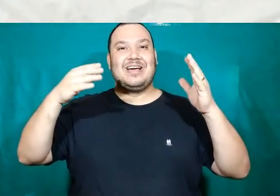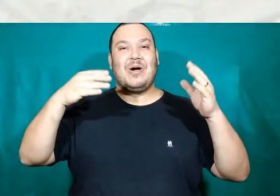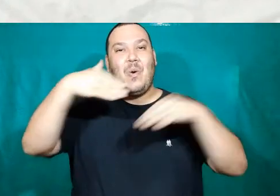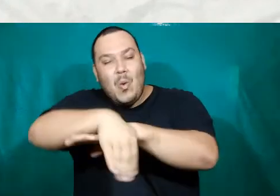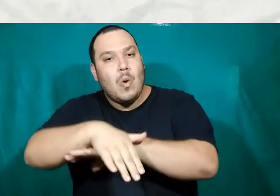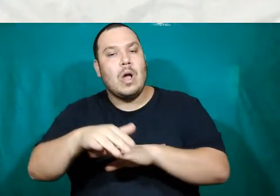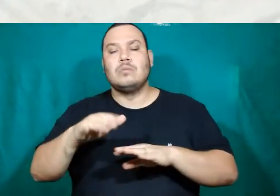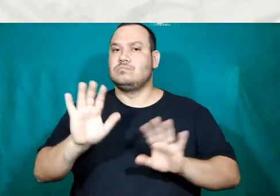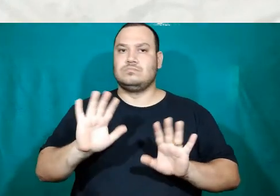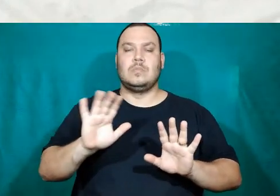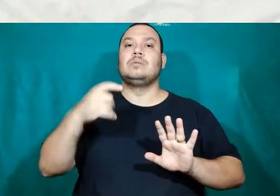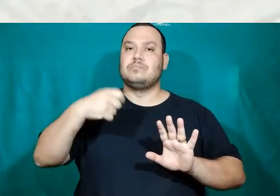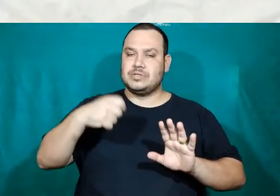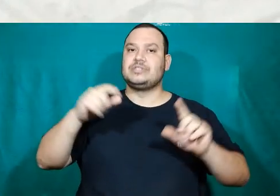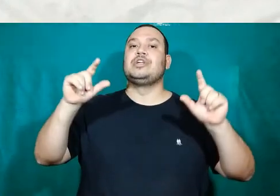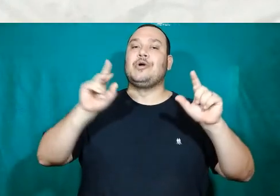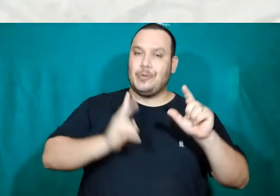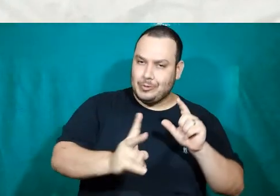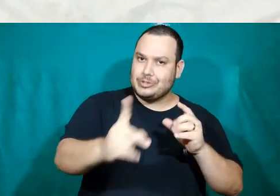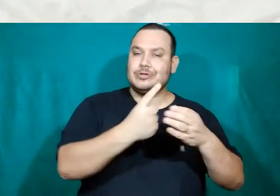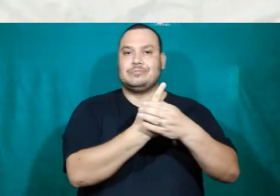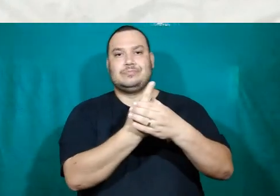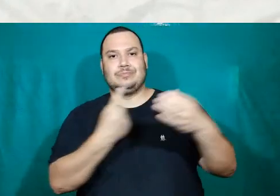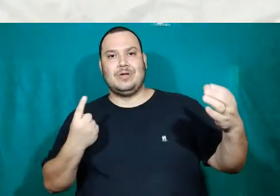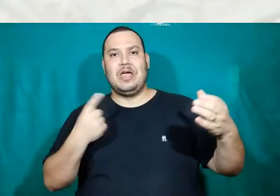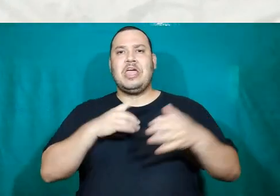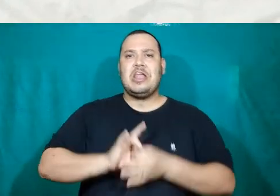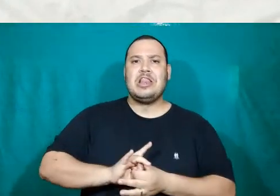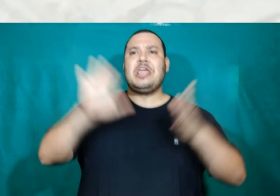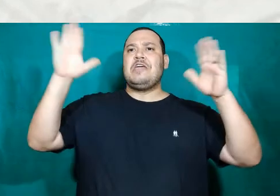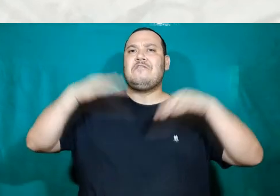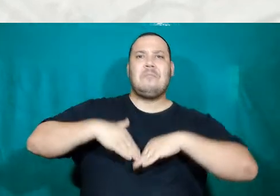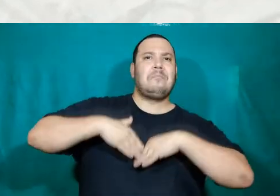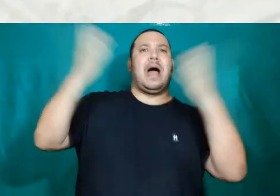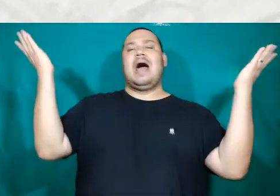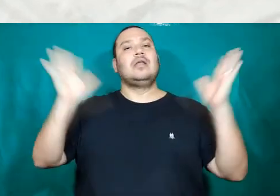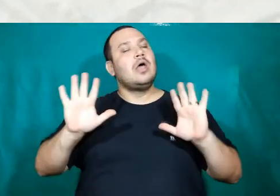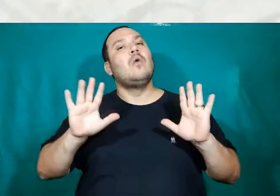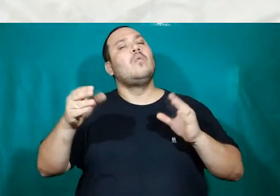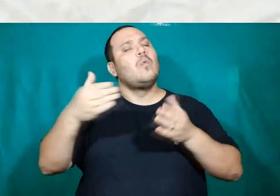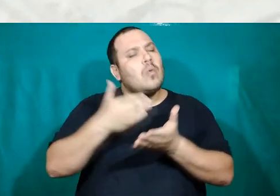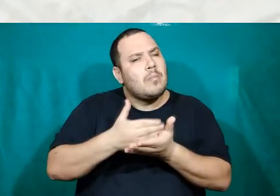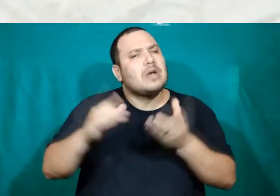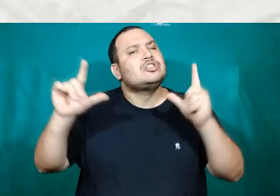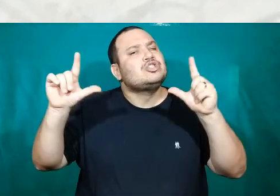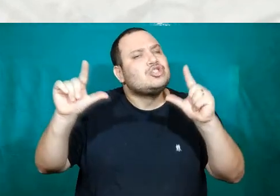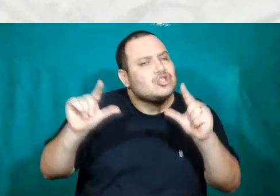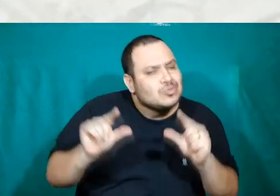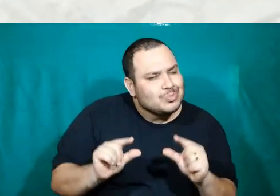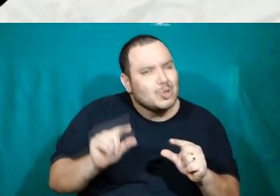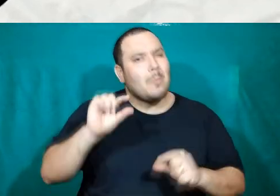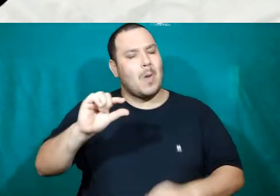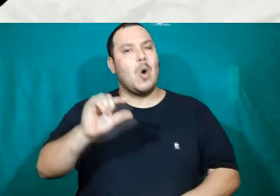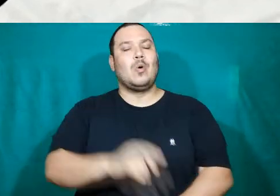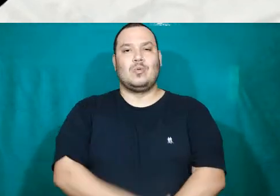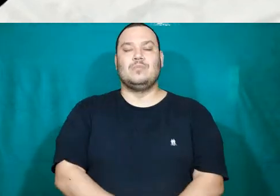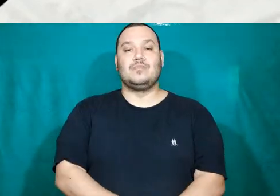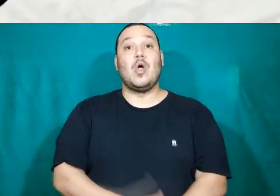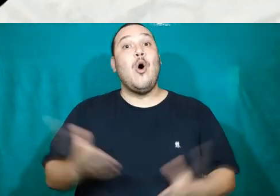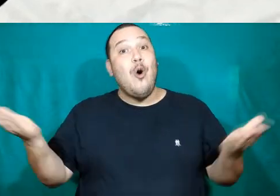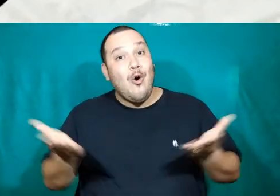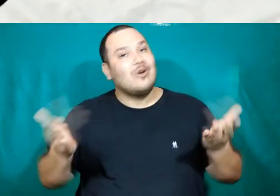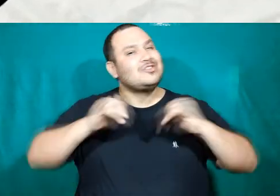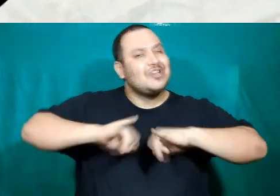claro, mas muita calma. Nada de sair por aí na rua como se tudo já estivesse bem, hein? Bom, por hoje essas